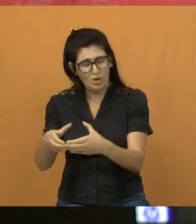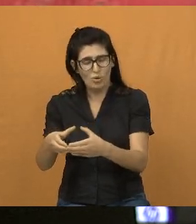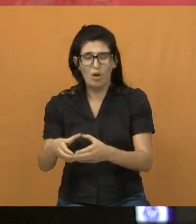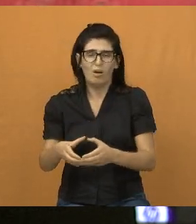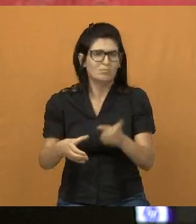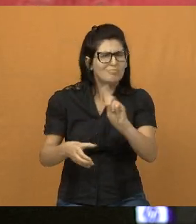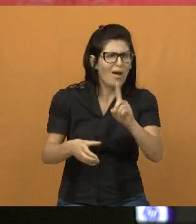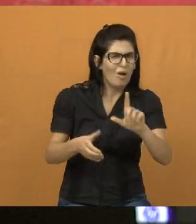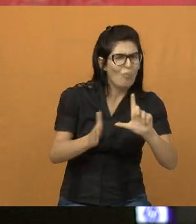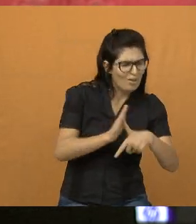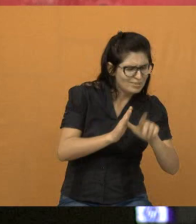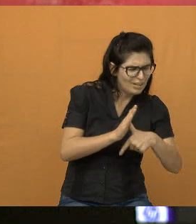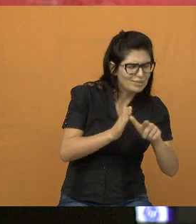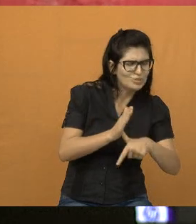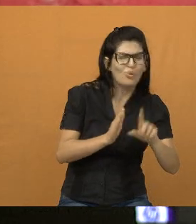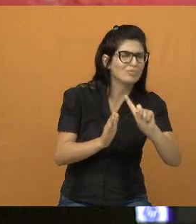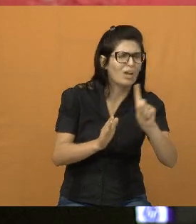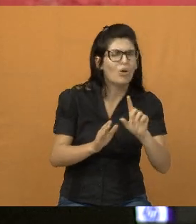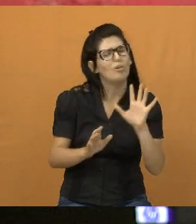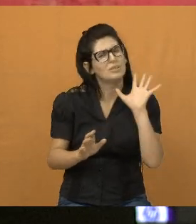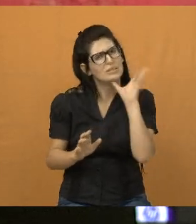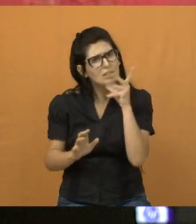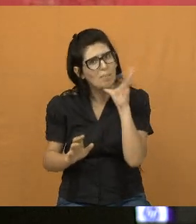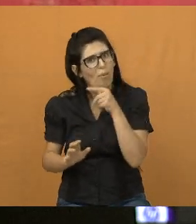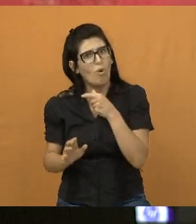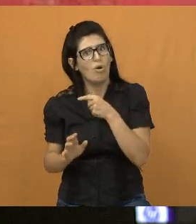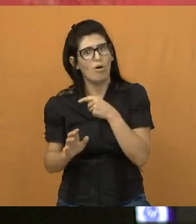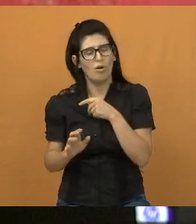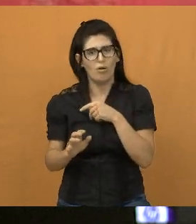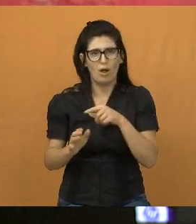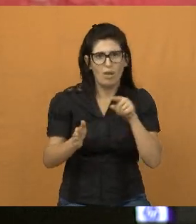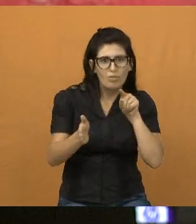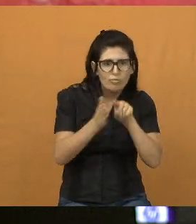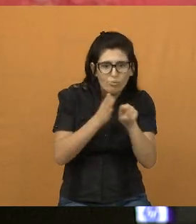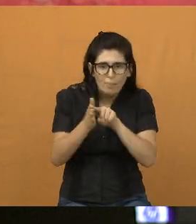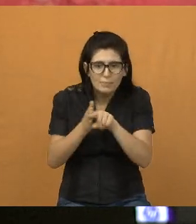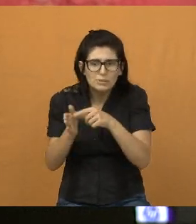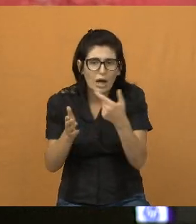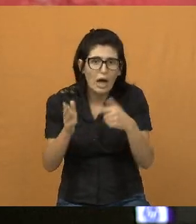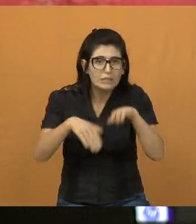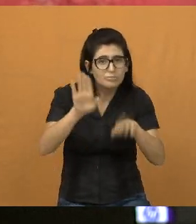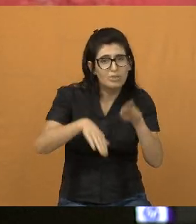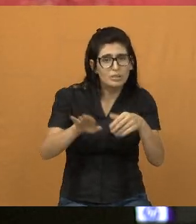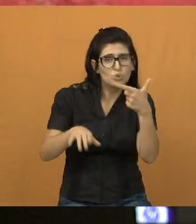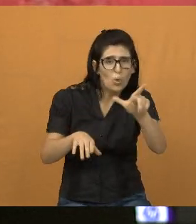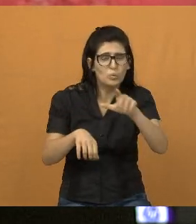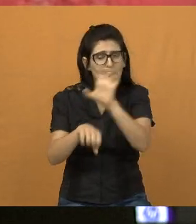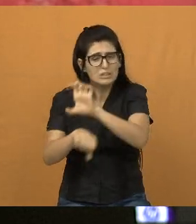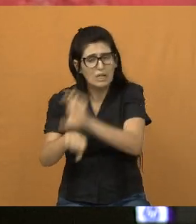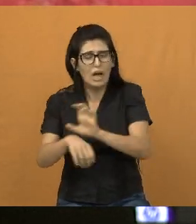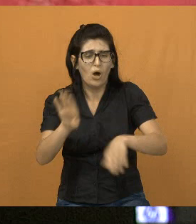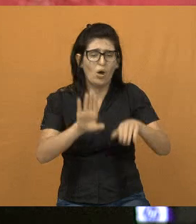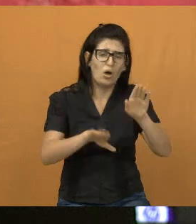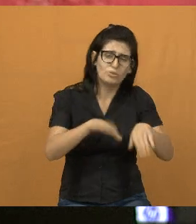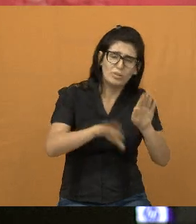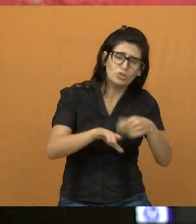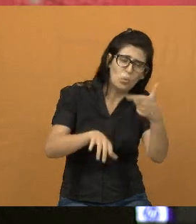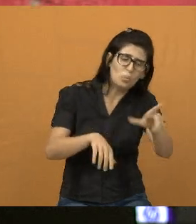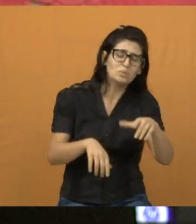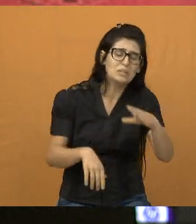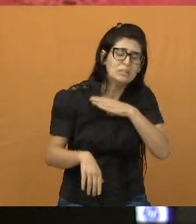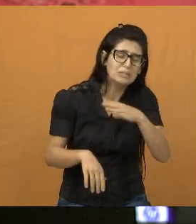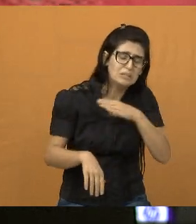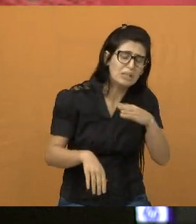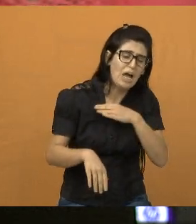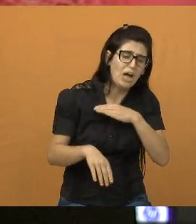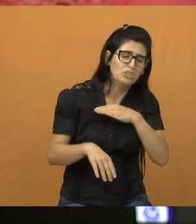atraso ou por falta, normalmente é assim, porque nós dependemos de informações de outras cidades, às vezes de outros estados, para fazer esse fechamento